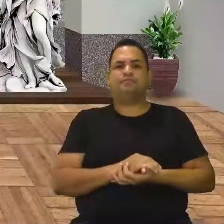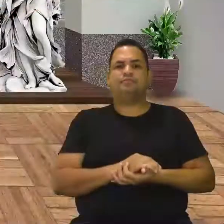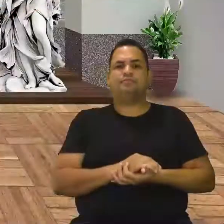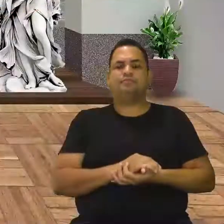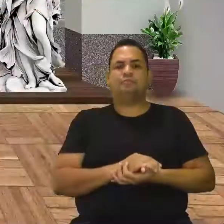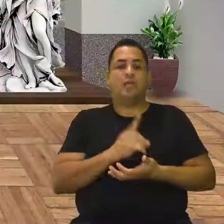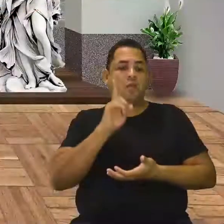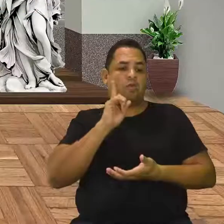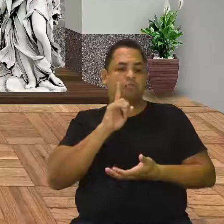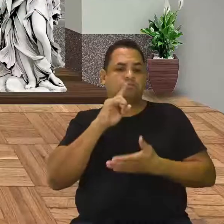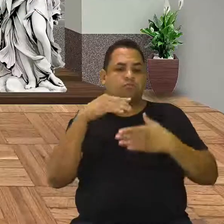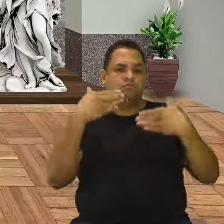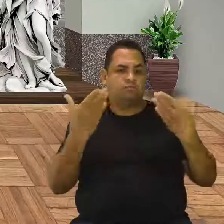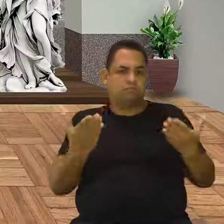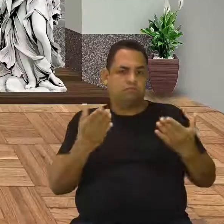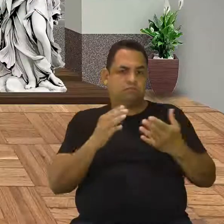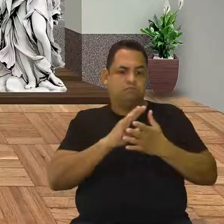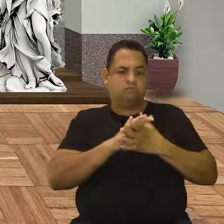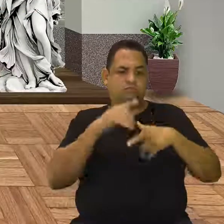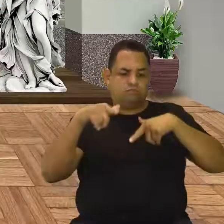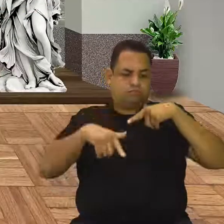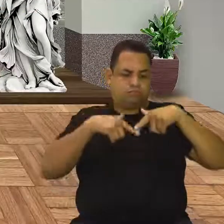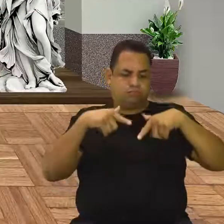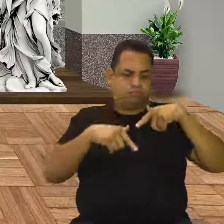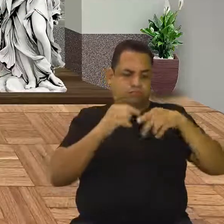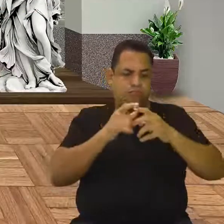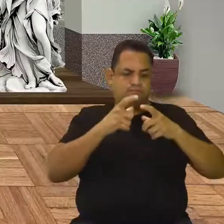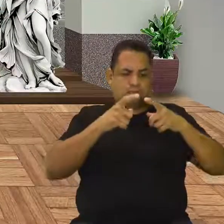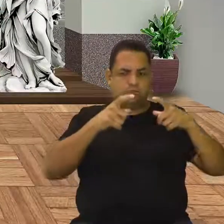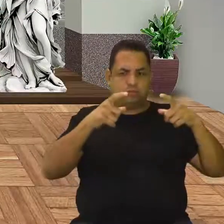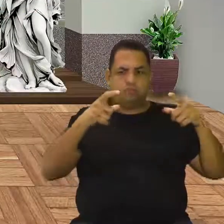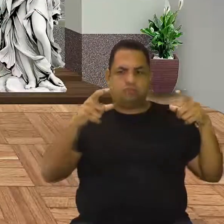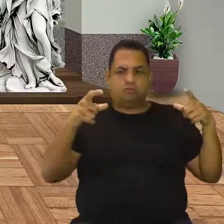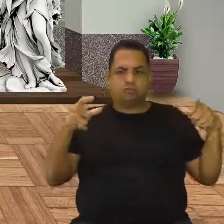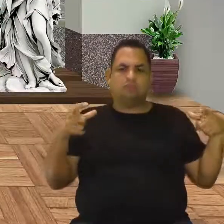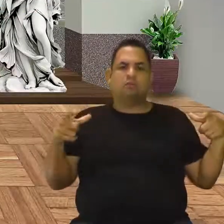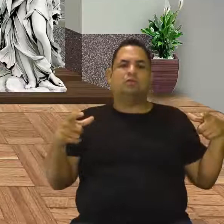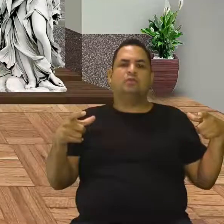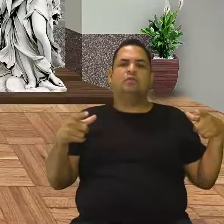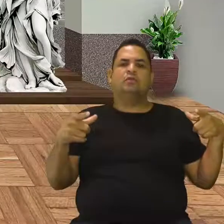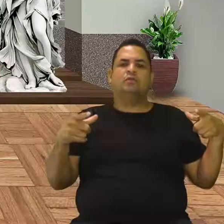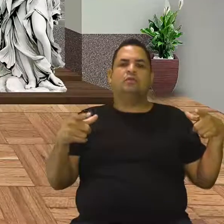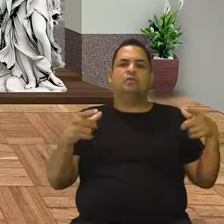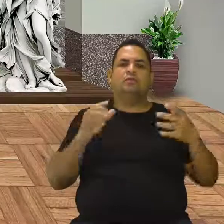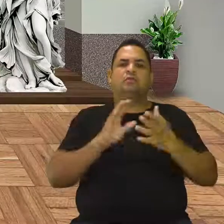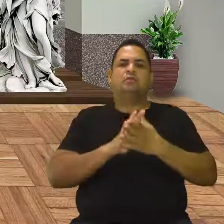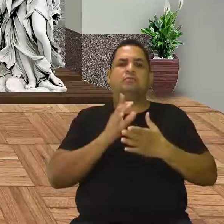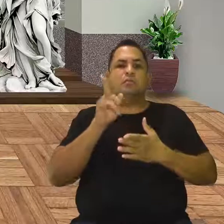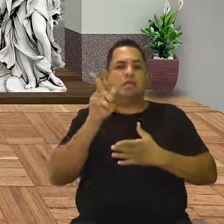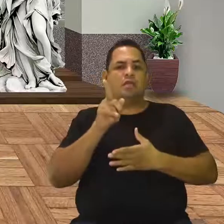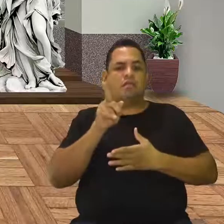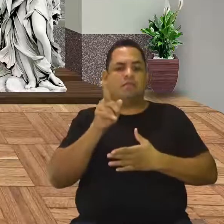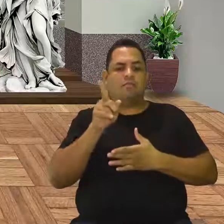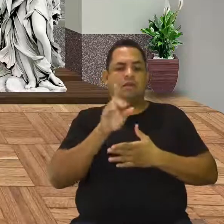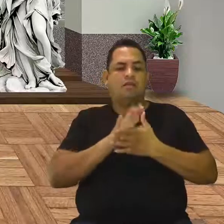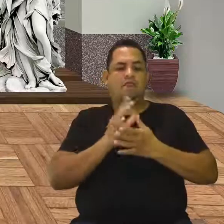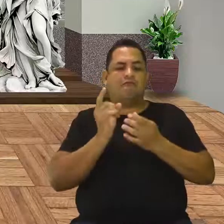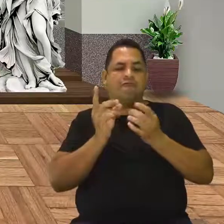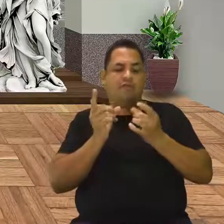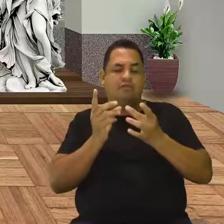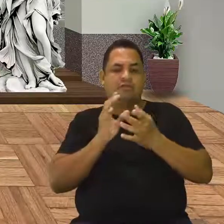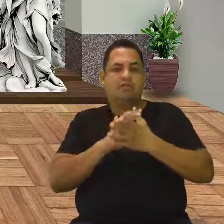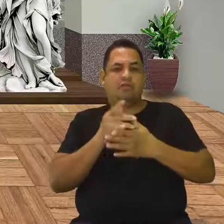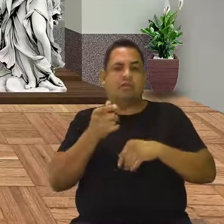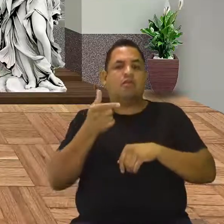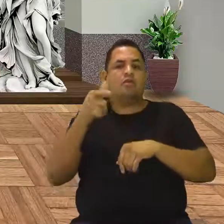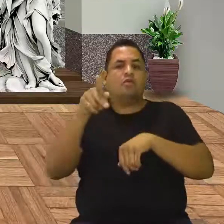Os americanos produziram maciçamente para atender o mercado externo